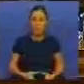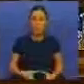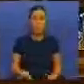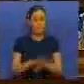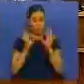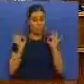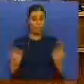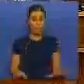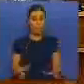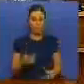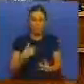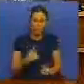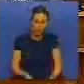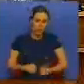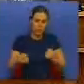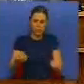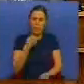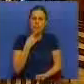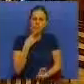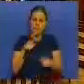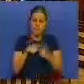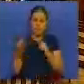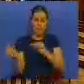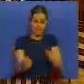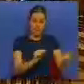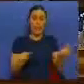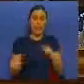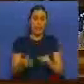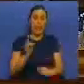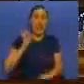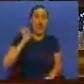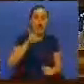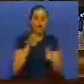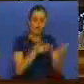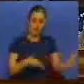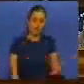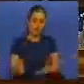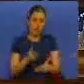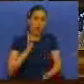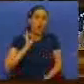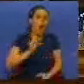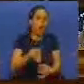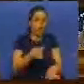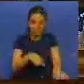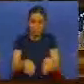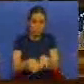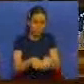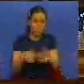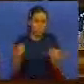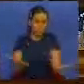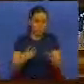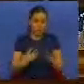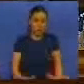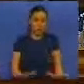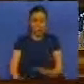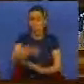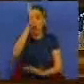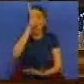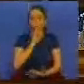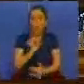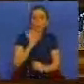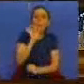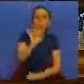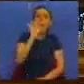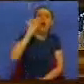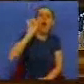Também não se consegue perceber todo este debate qual a estratégia, qual a política que o atual Governo tem